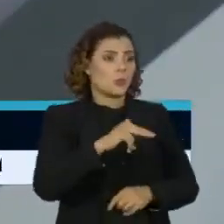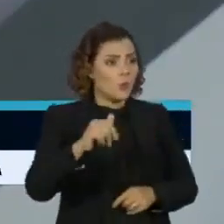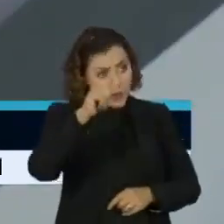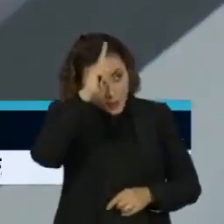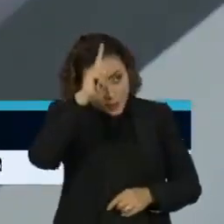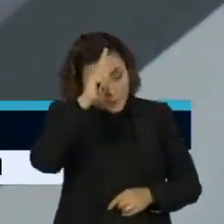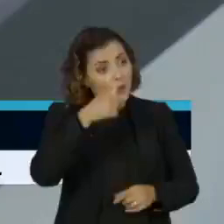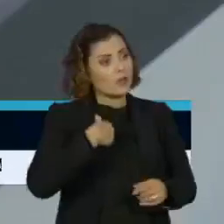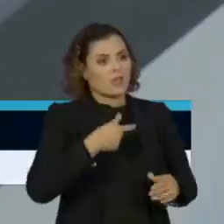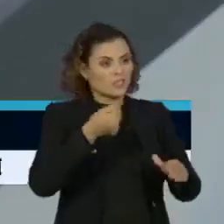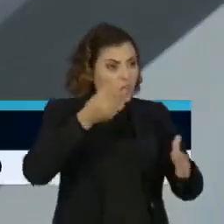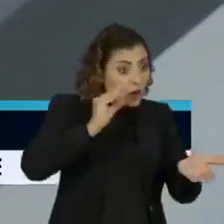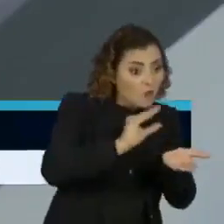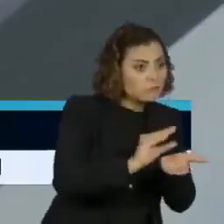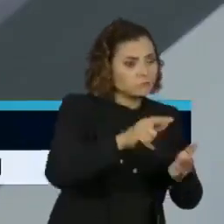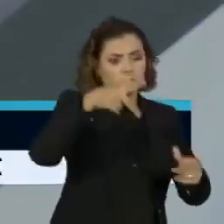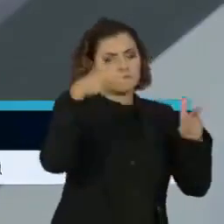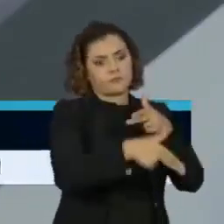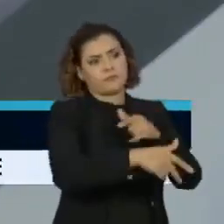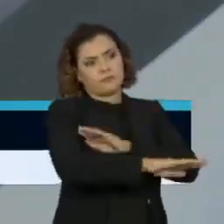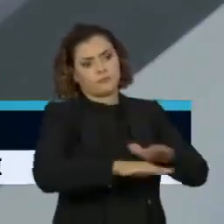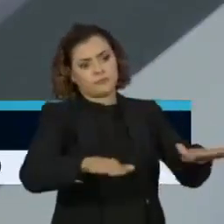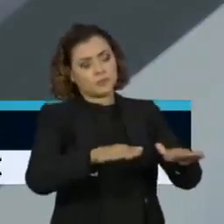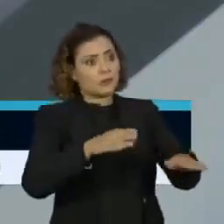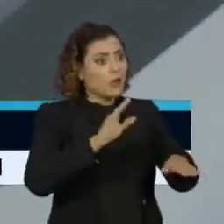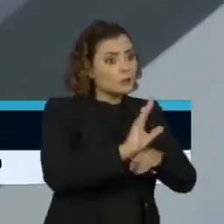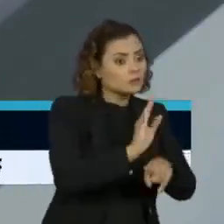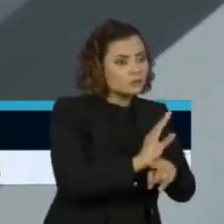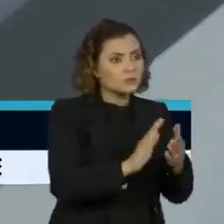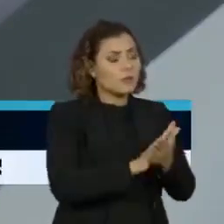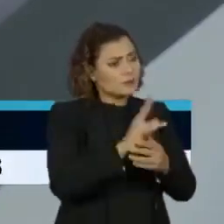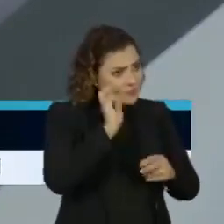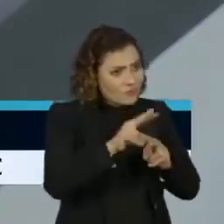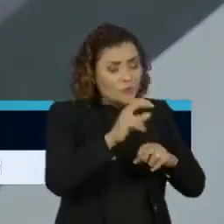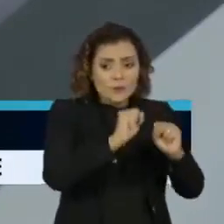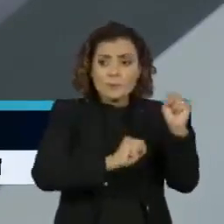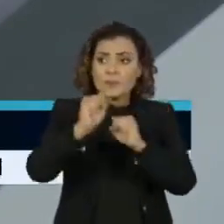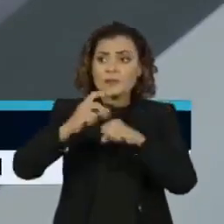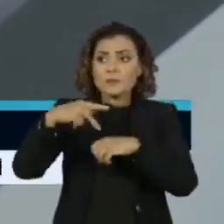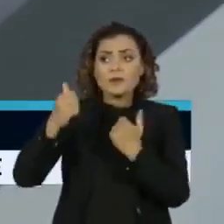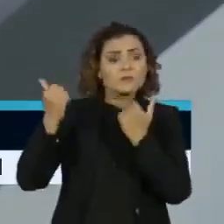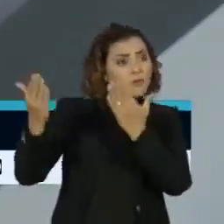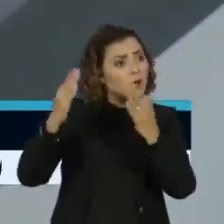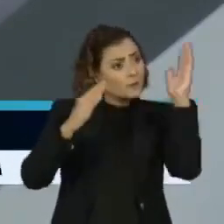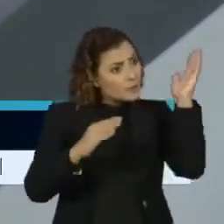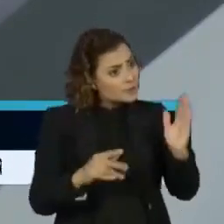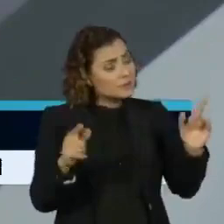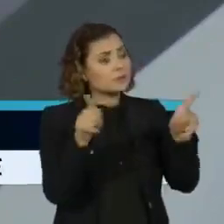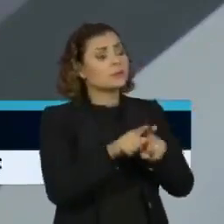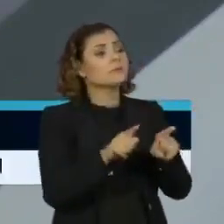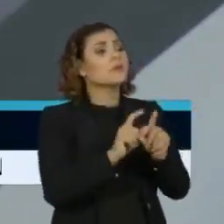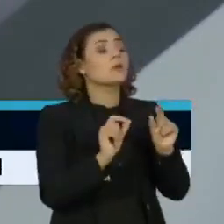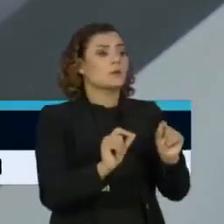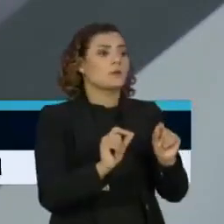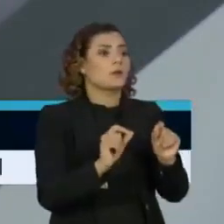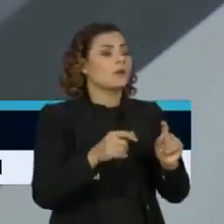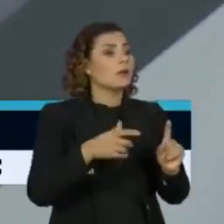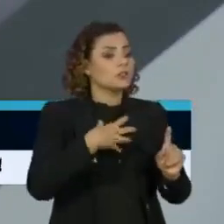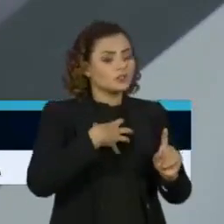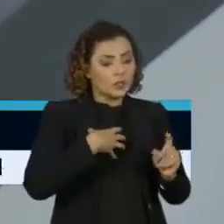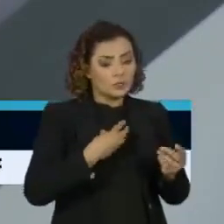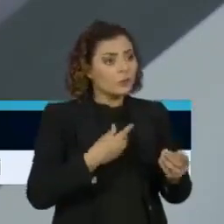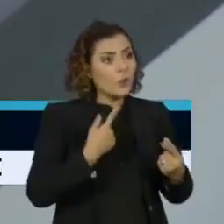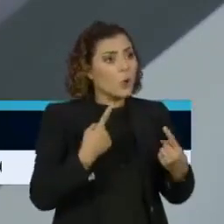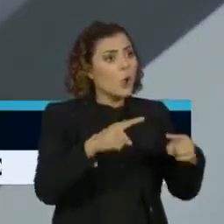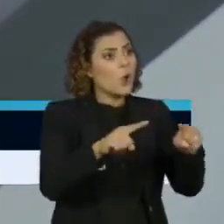Noruega, Alemanha tirando, assim, cortando o financiamento, né? Você viu várias empresas estrangeiras e brasileiras se reunindo para fazer declarações de que